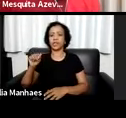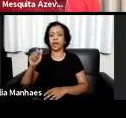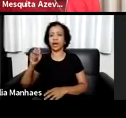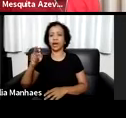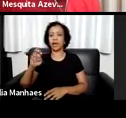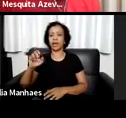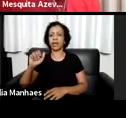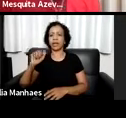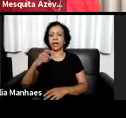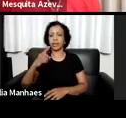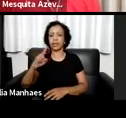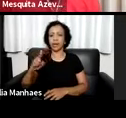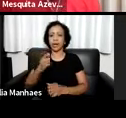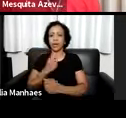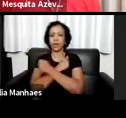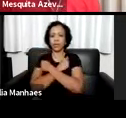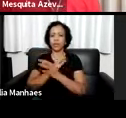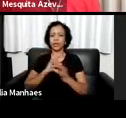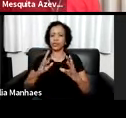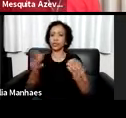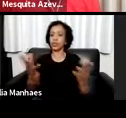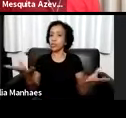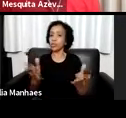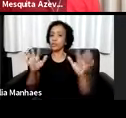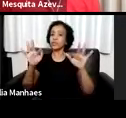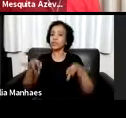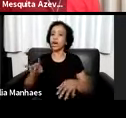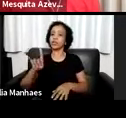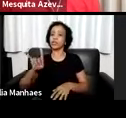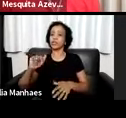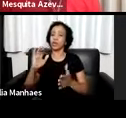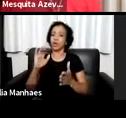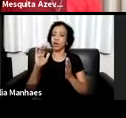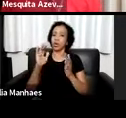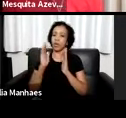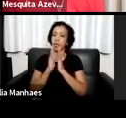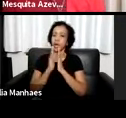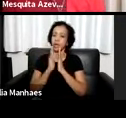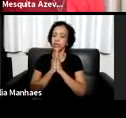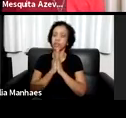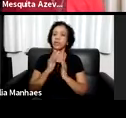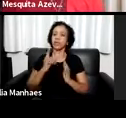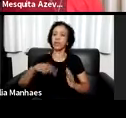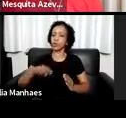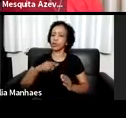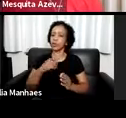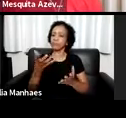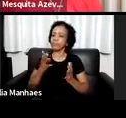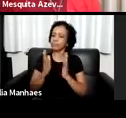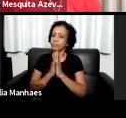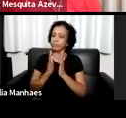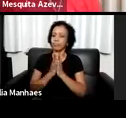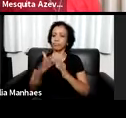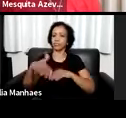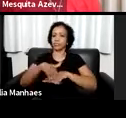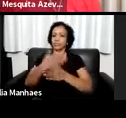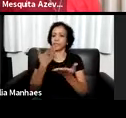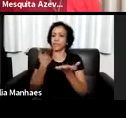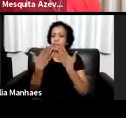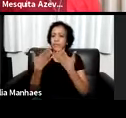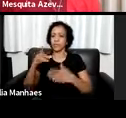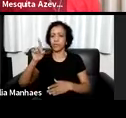eles. Hoje nós estamos encerrando esse dia de oração e eu gosto de lembrar que orar é falar com quem resolve, e